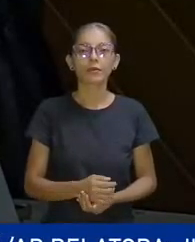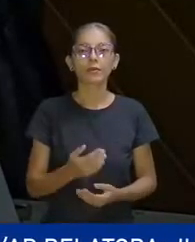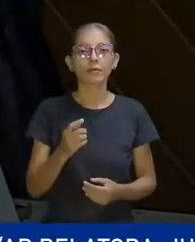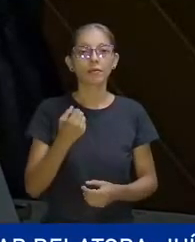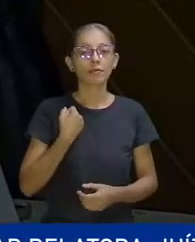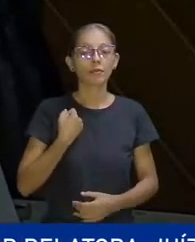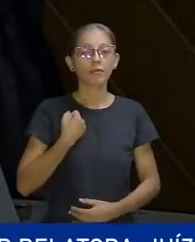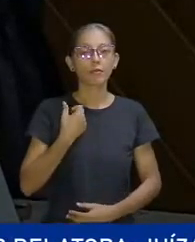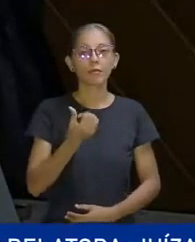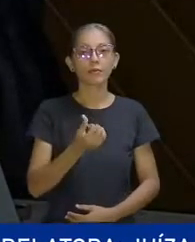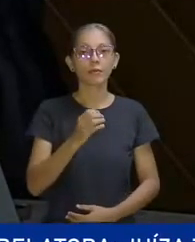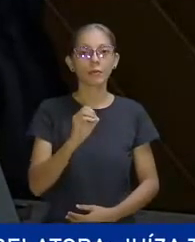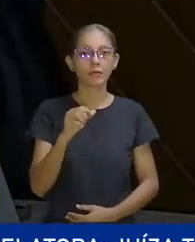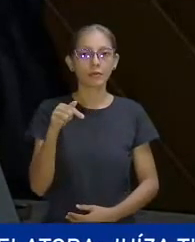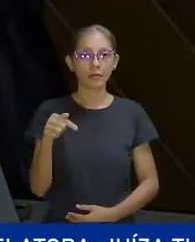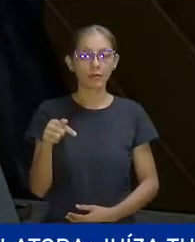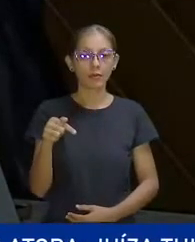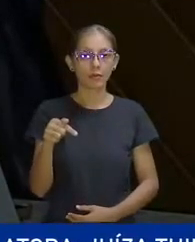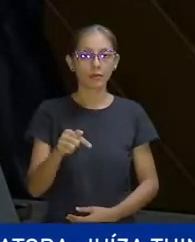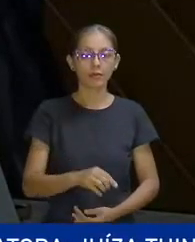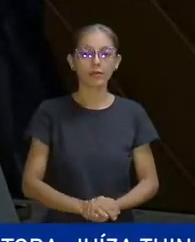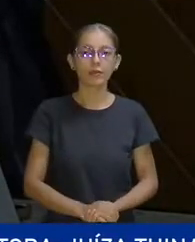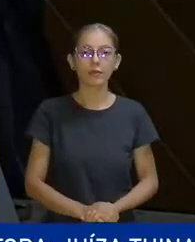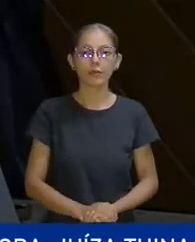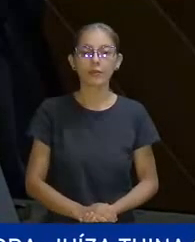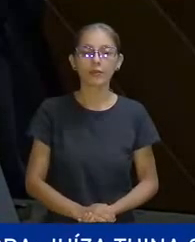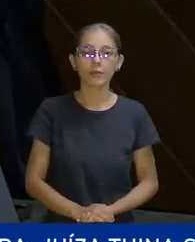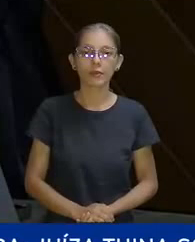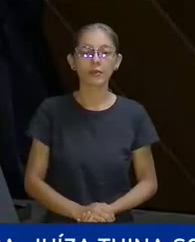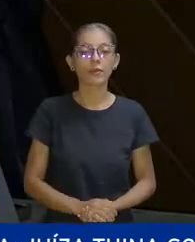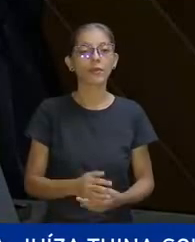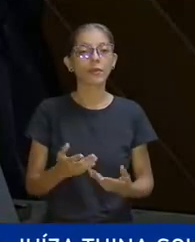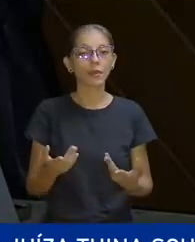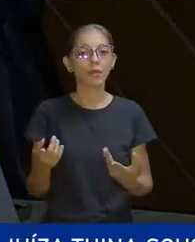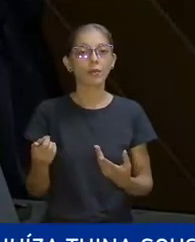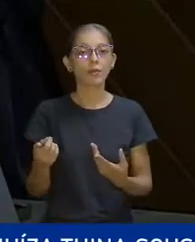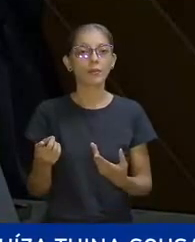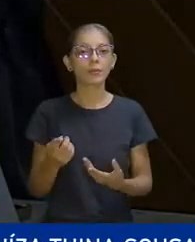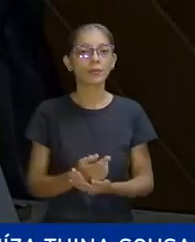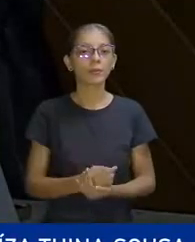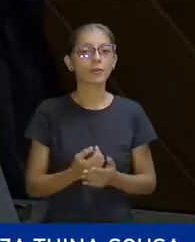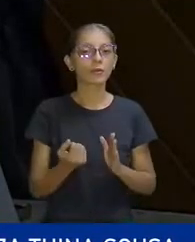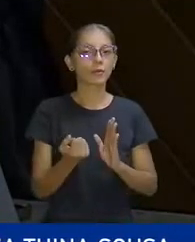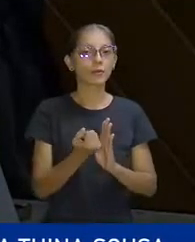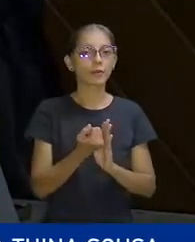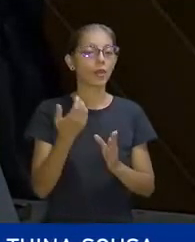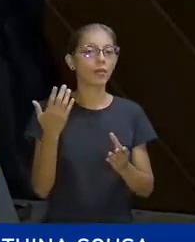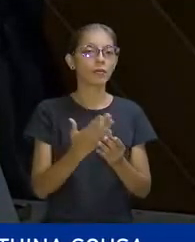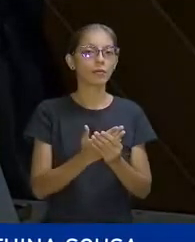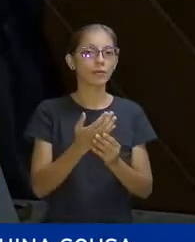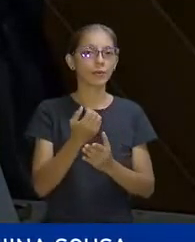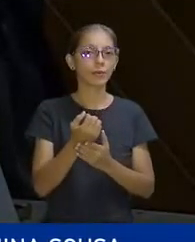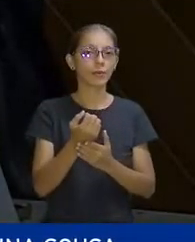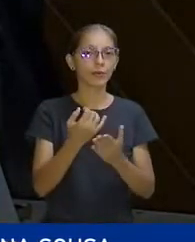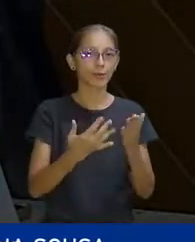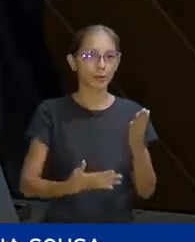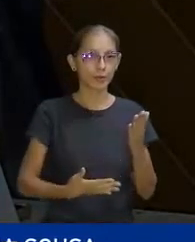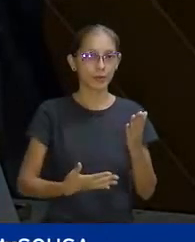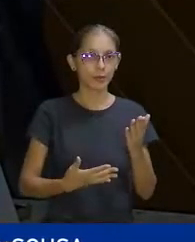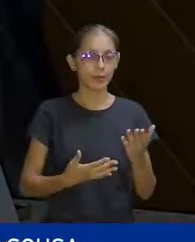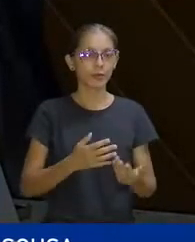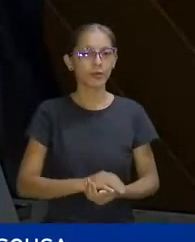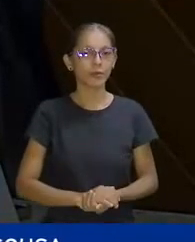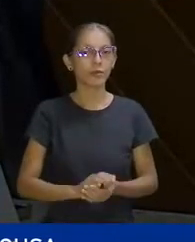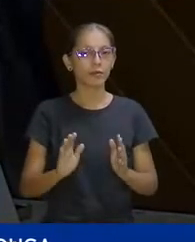23.607/2019, ocorrência, acolhimento. Foram, portanto, acolhidos embargos de declaração com efeitos modificativos a